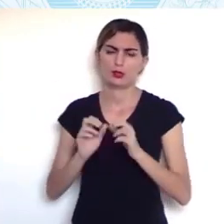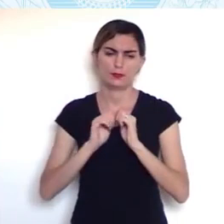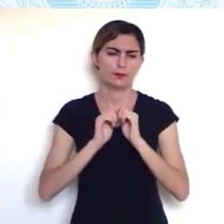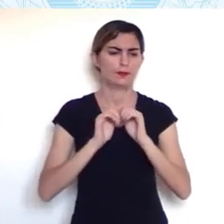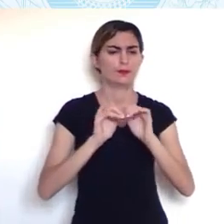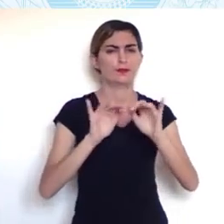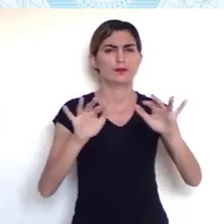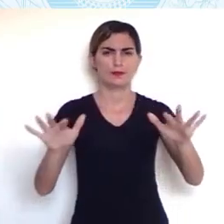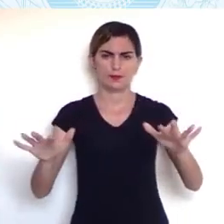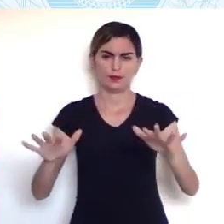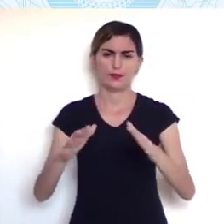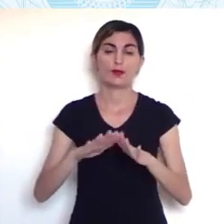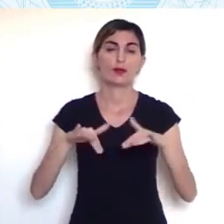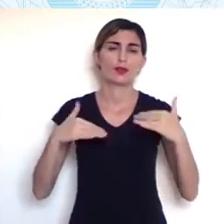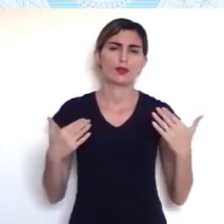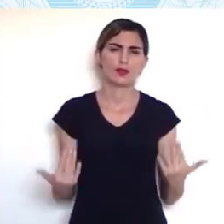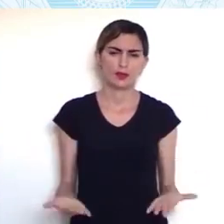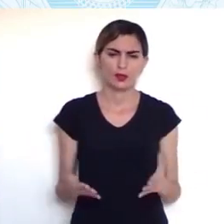Então,